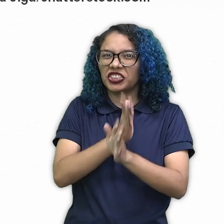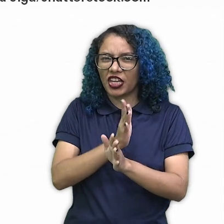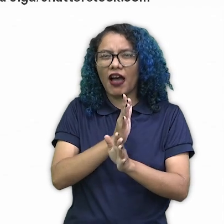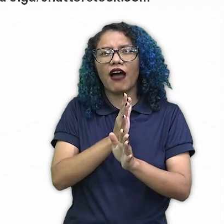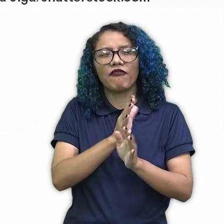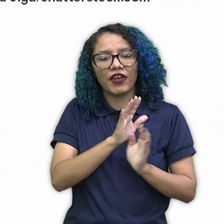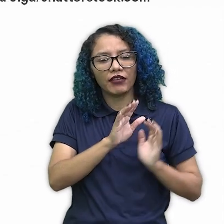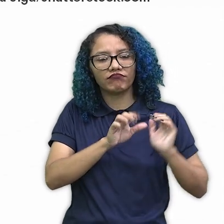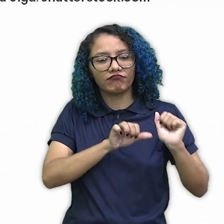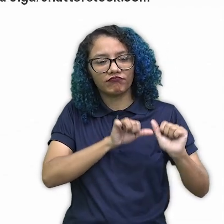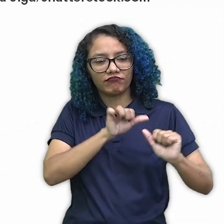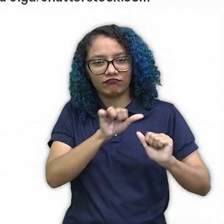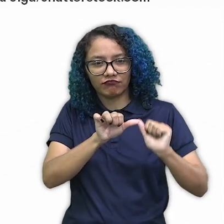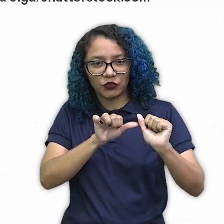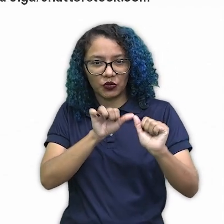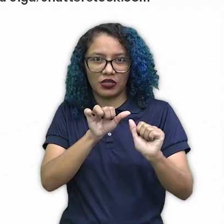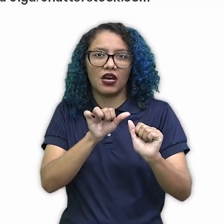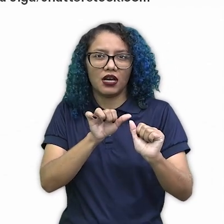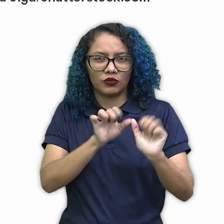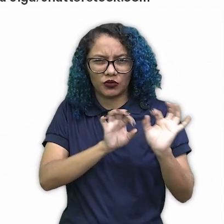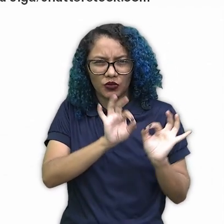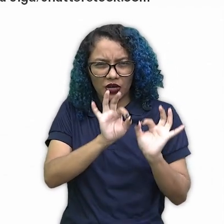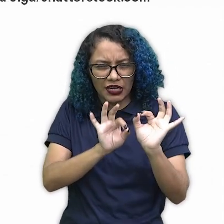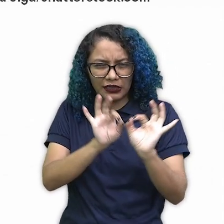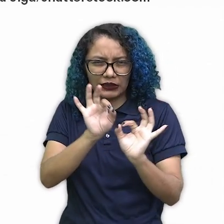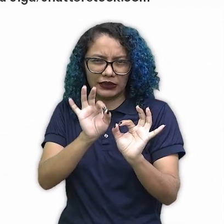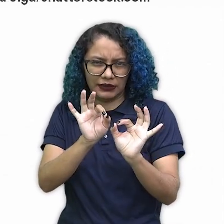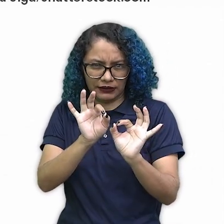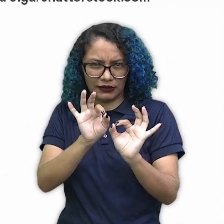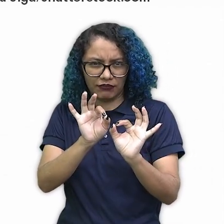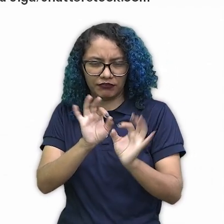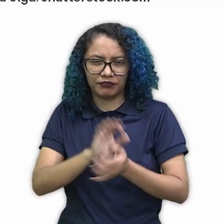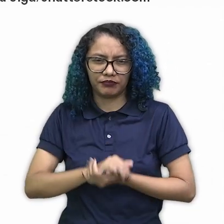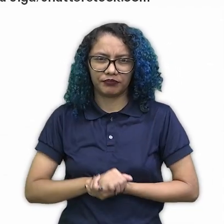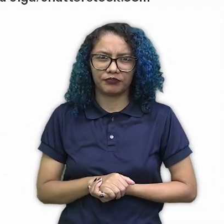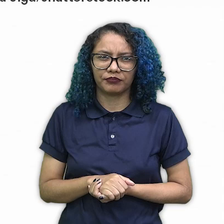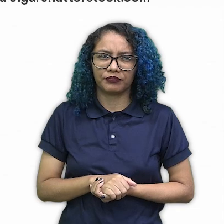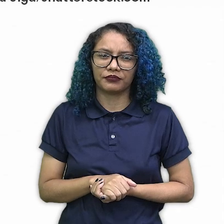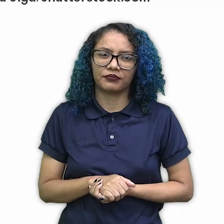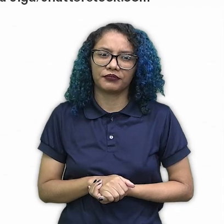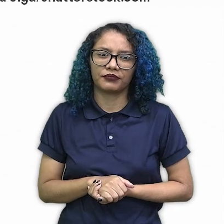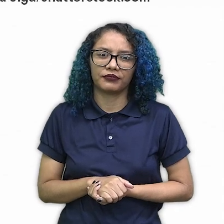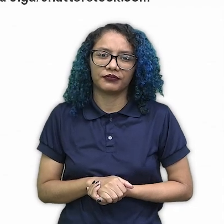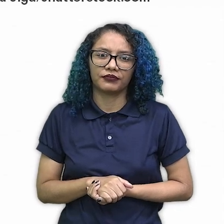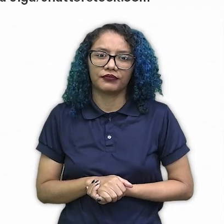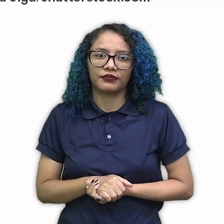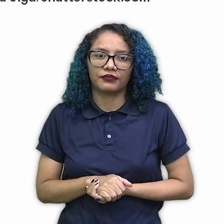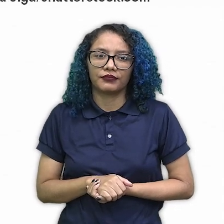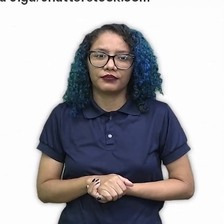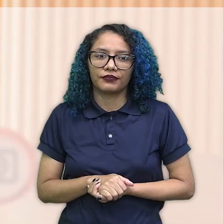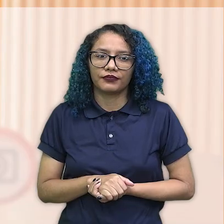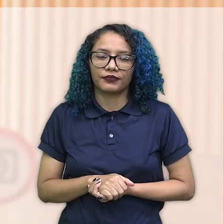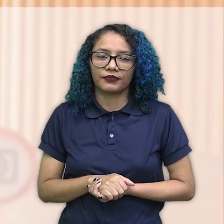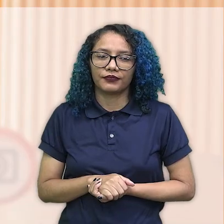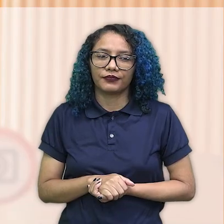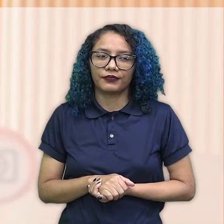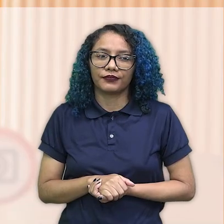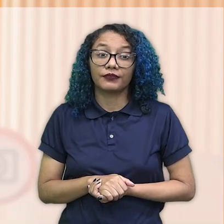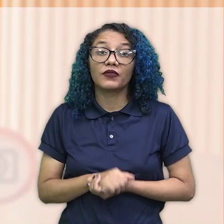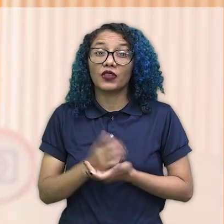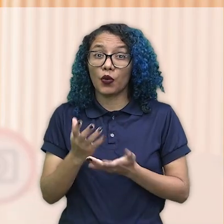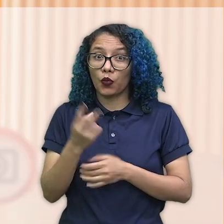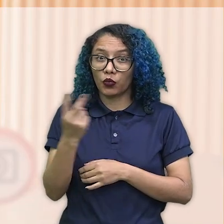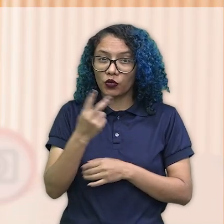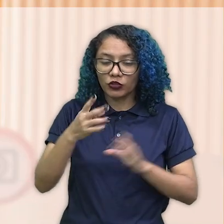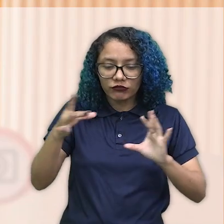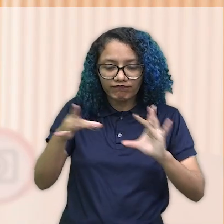num tempo específicos. Olha só que interessante. Olha só, não é? Então, ela está totalmente ligada os